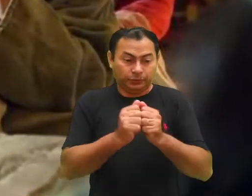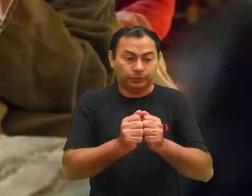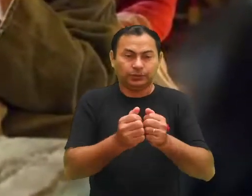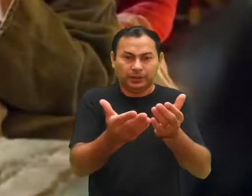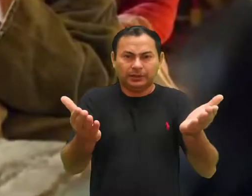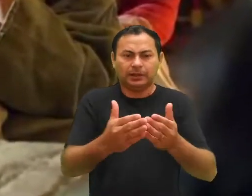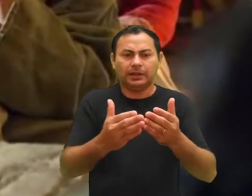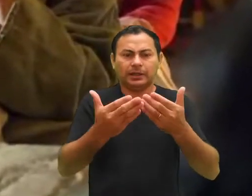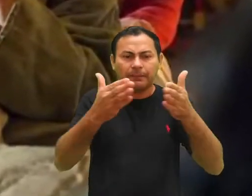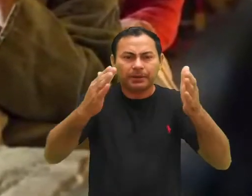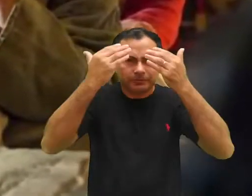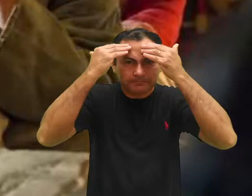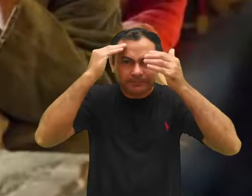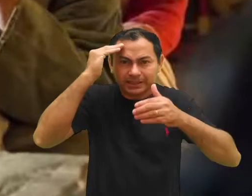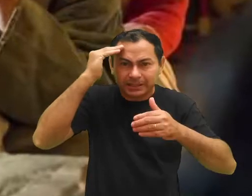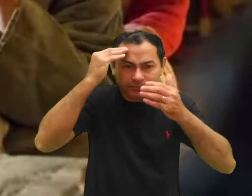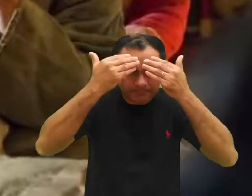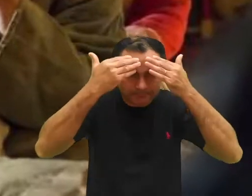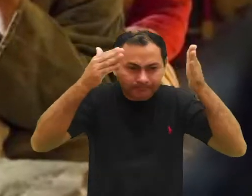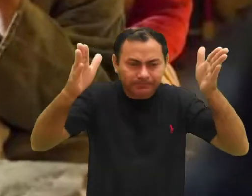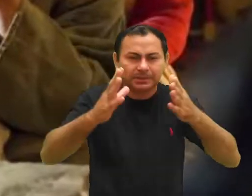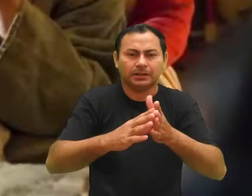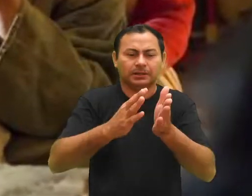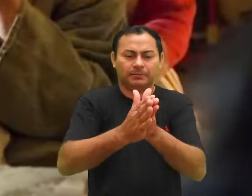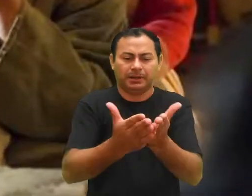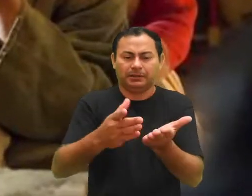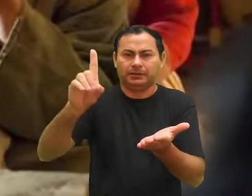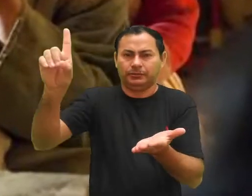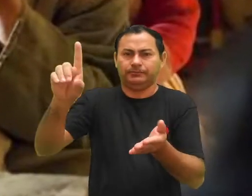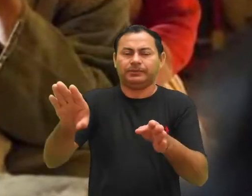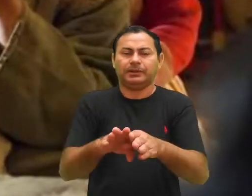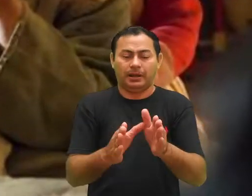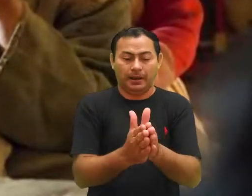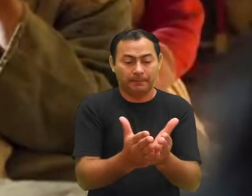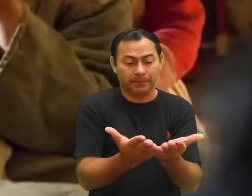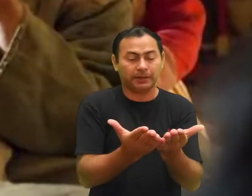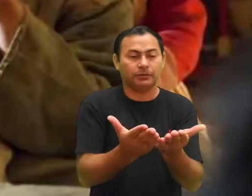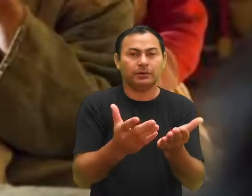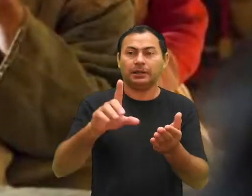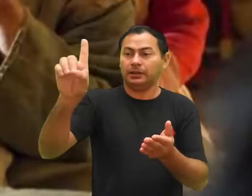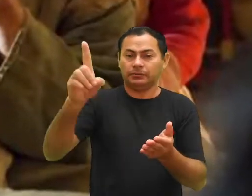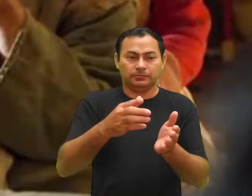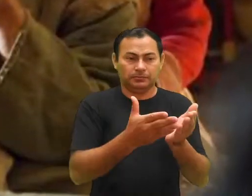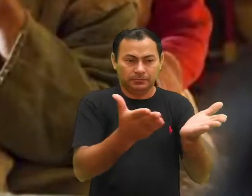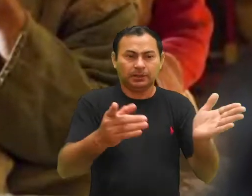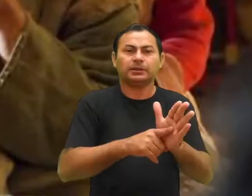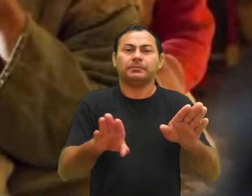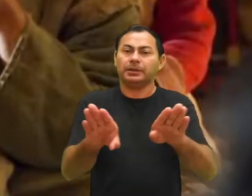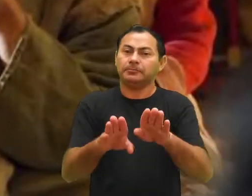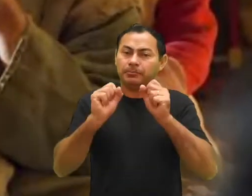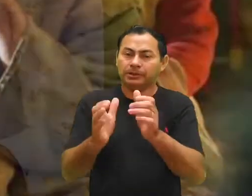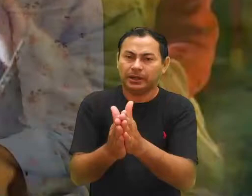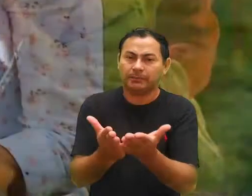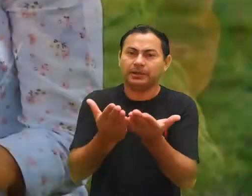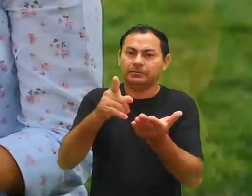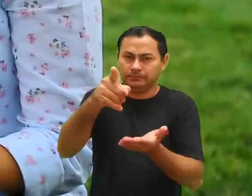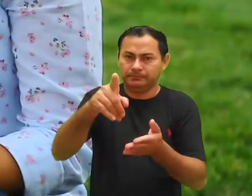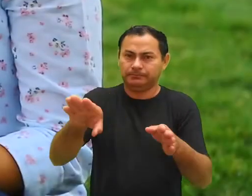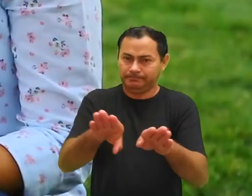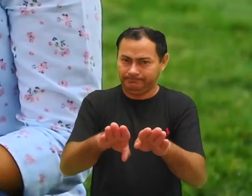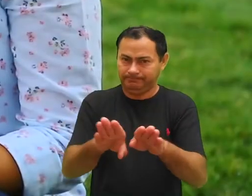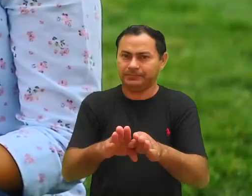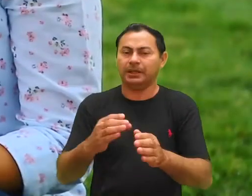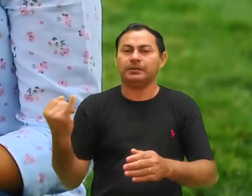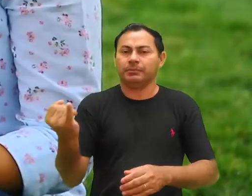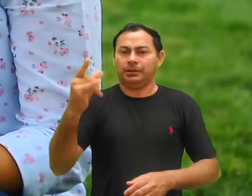apóstolos presentes, ele lhes abriu o entendimento das Escrituras. Isto abriu a Bíblia para eles e pode abrir para você